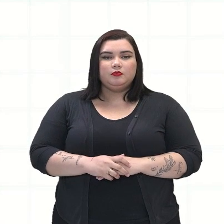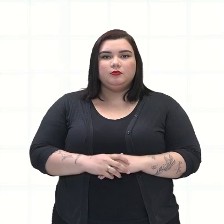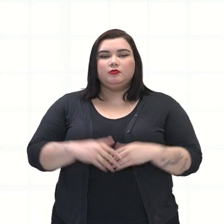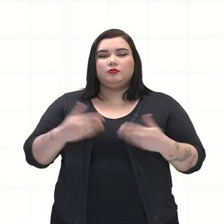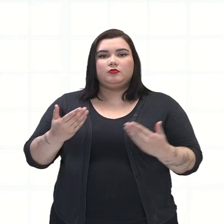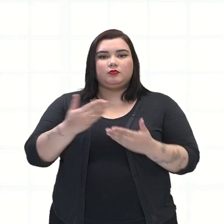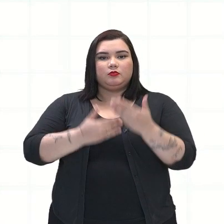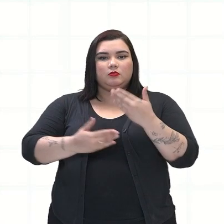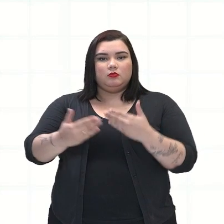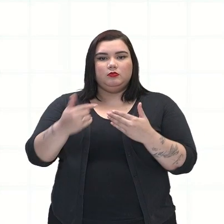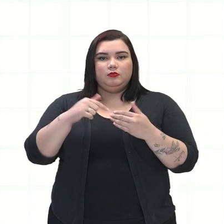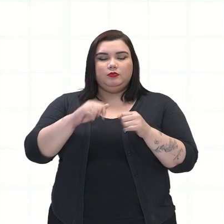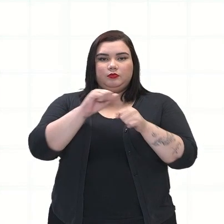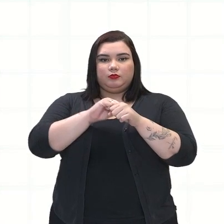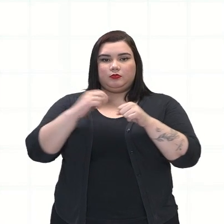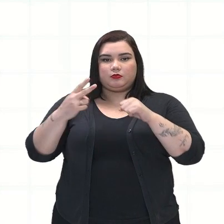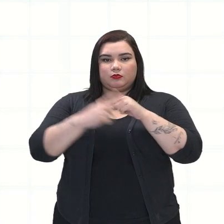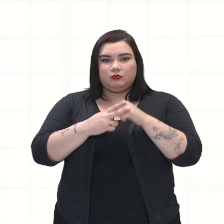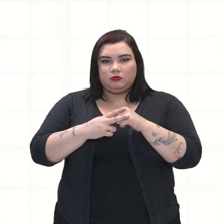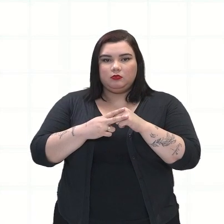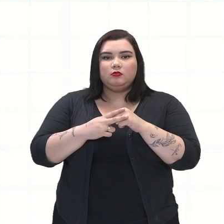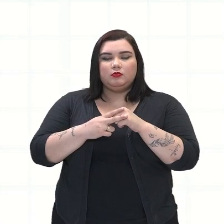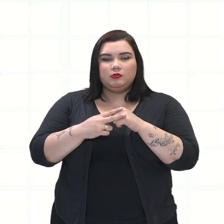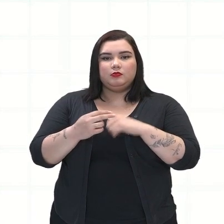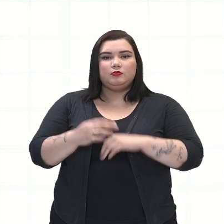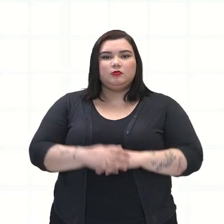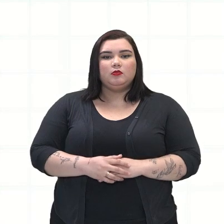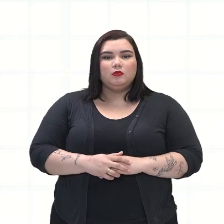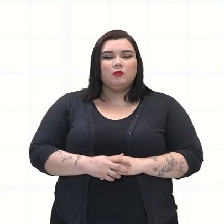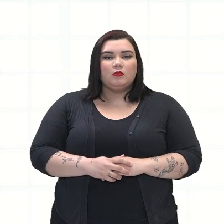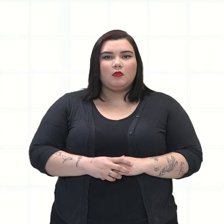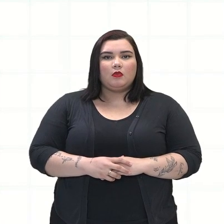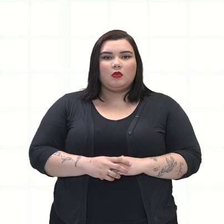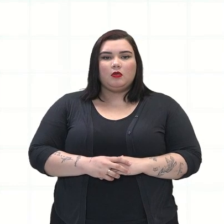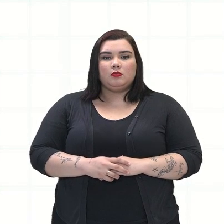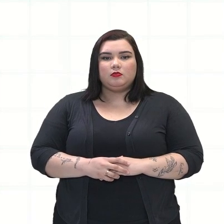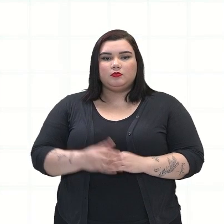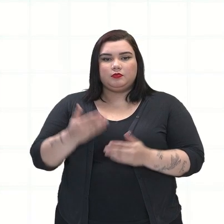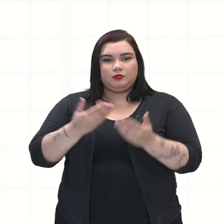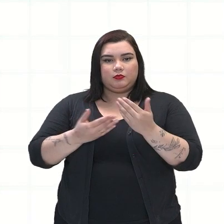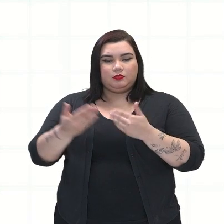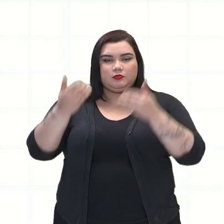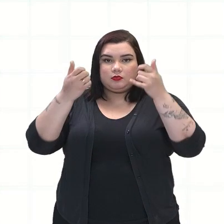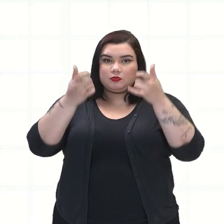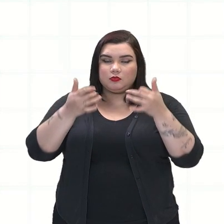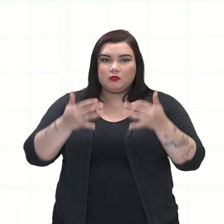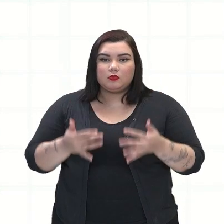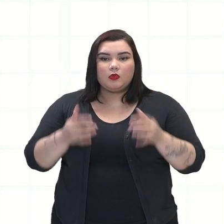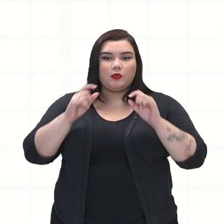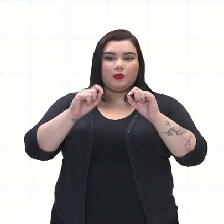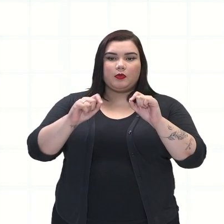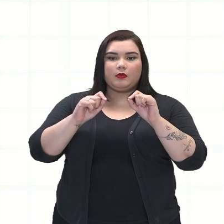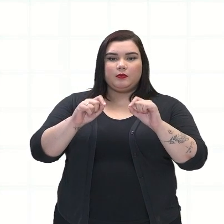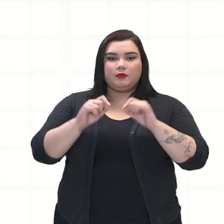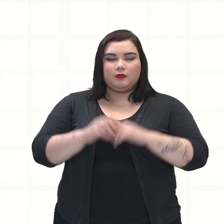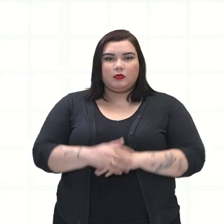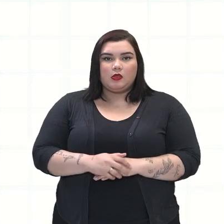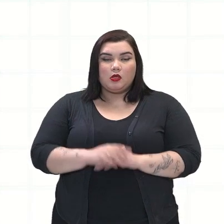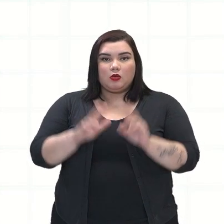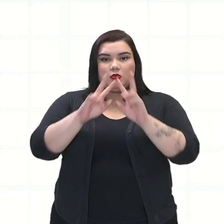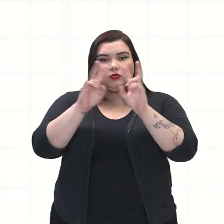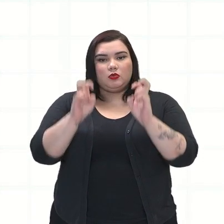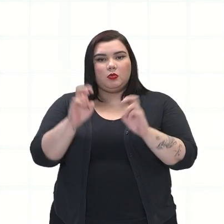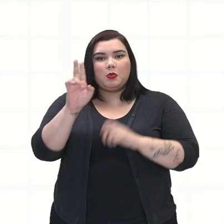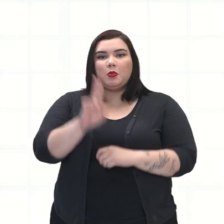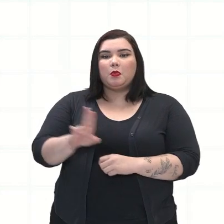sobre advérbios de frequência, nós vamos continuar aqui falando para vocês sobre esse